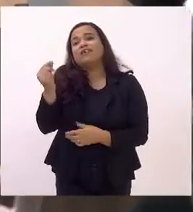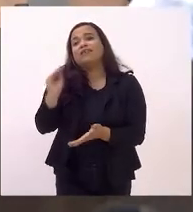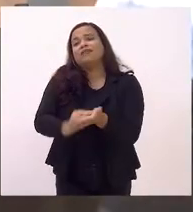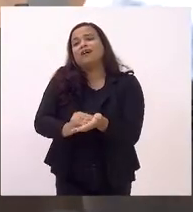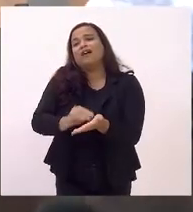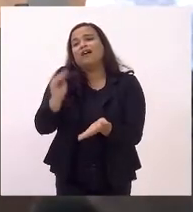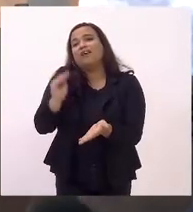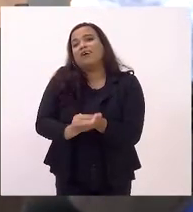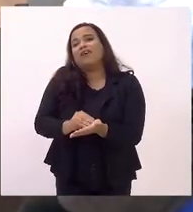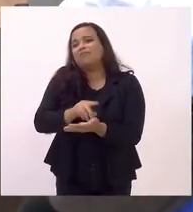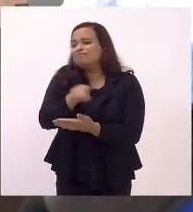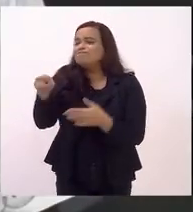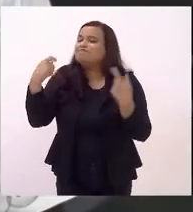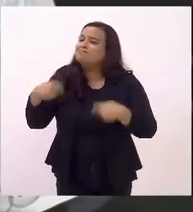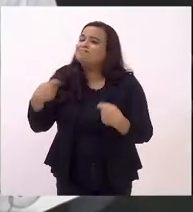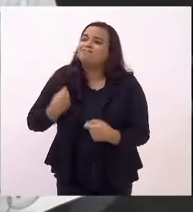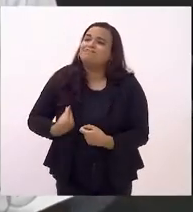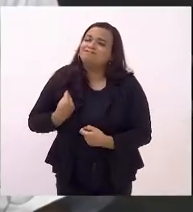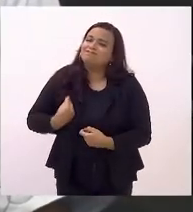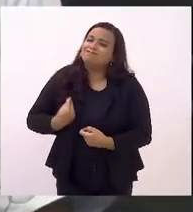Elas precisam sobreviver.